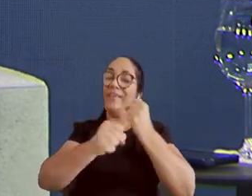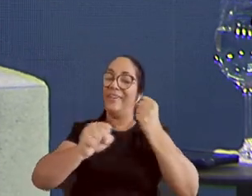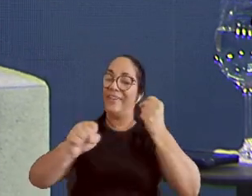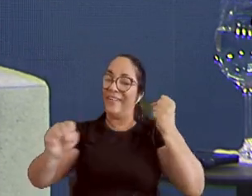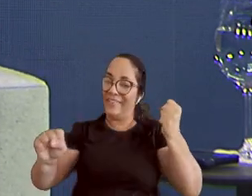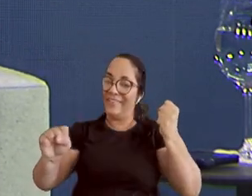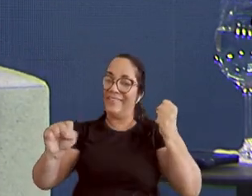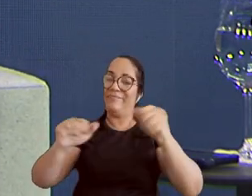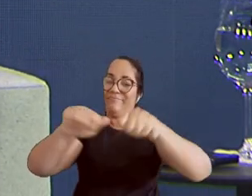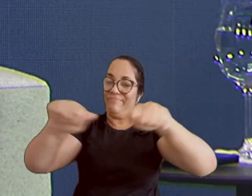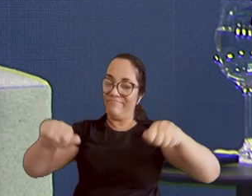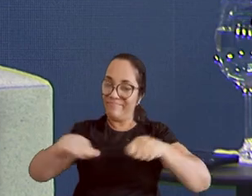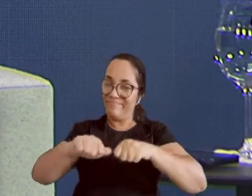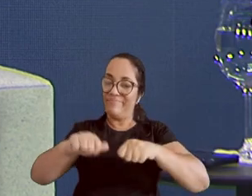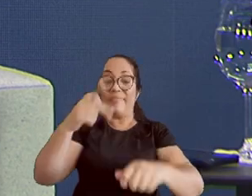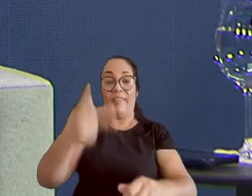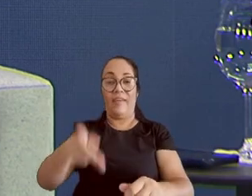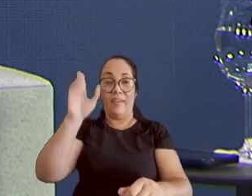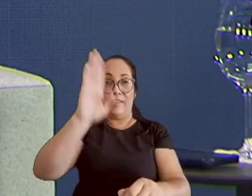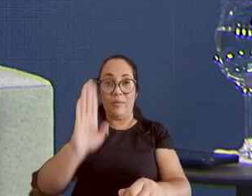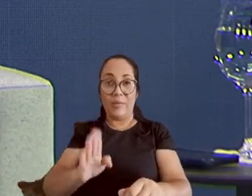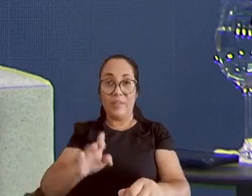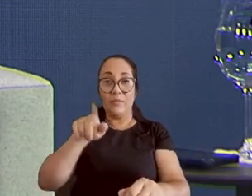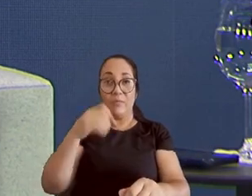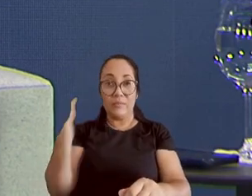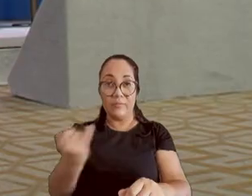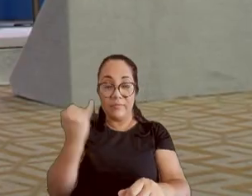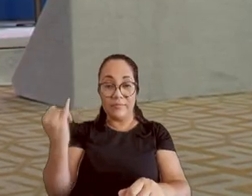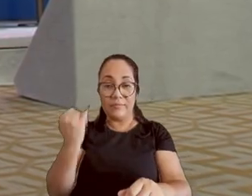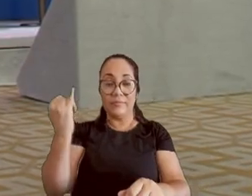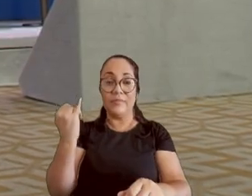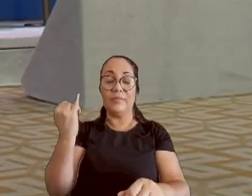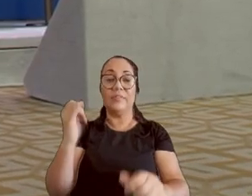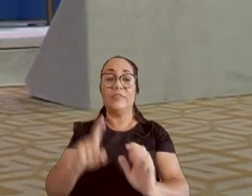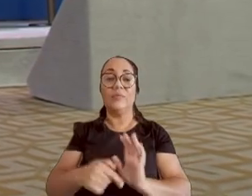caso do Brasil né que eu acho que é importante trazer aqui um pouco de cor